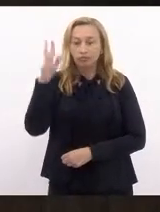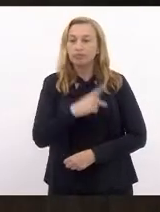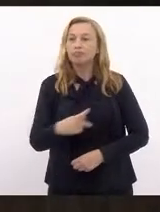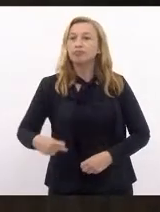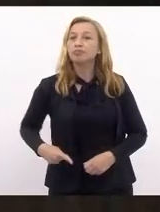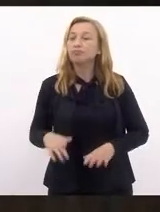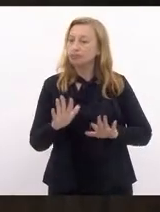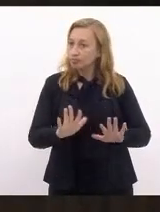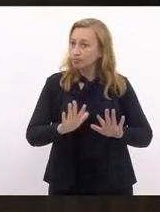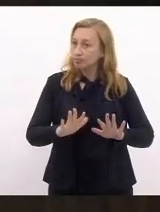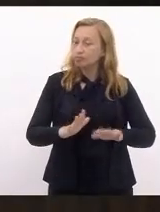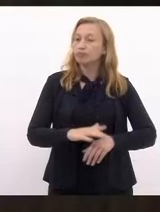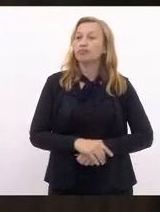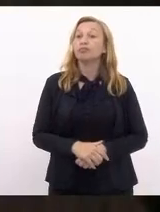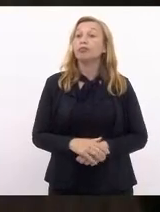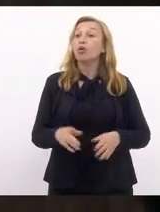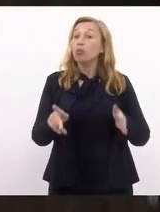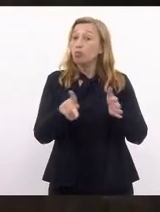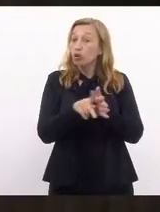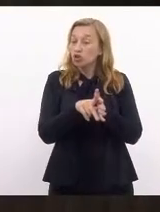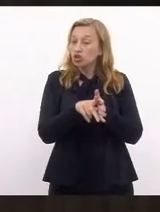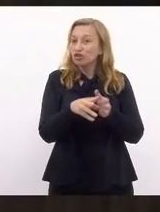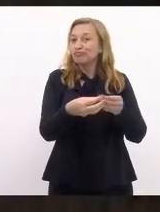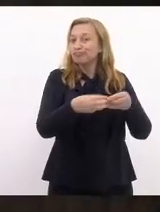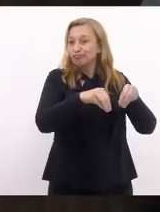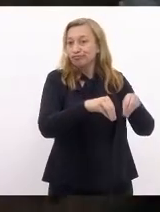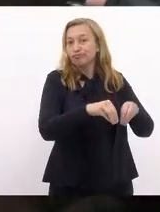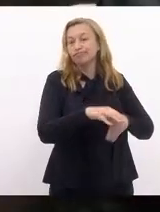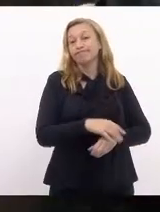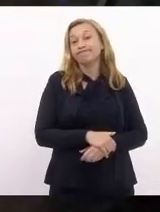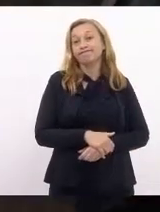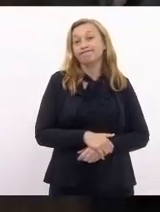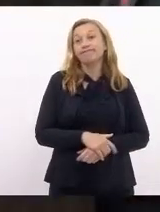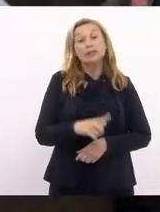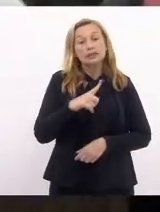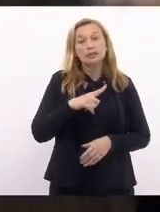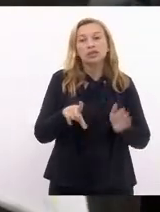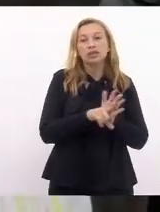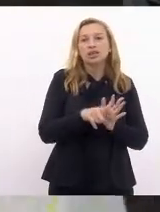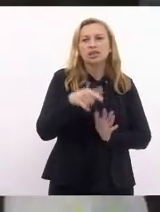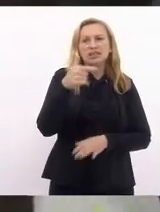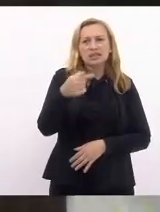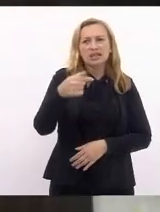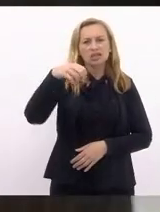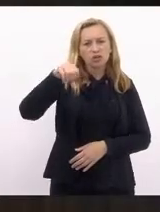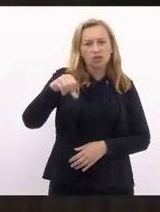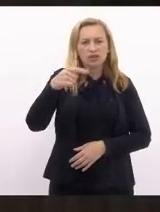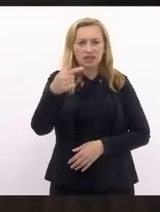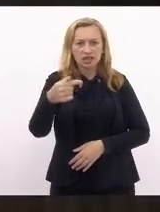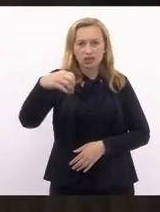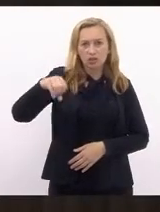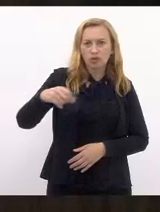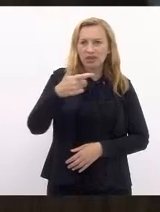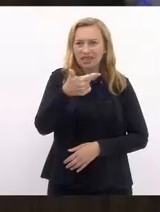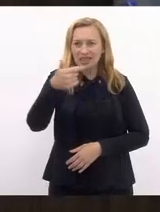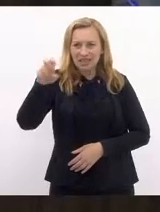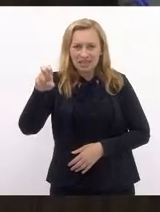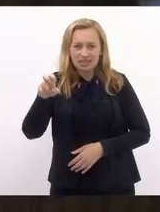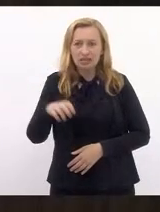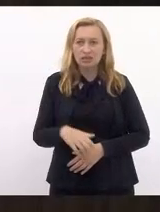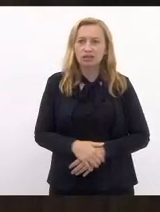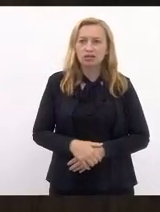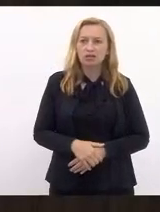em tese projeto está prejudicado existe a lei 7979 de 15